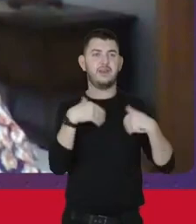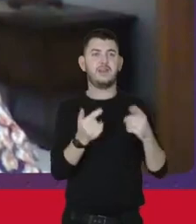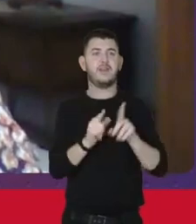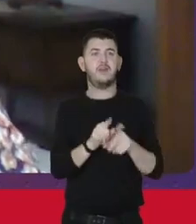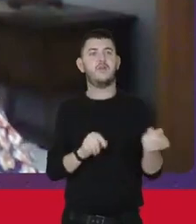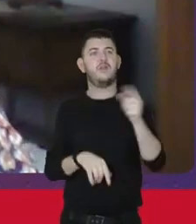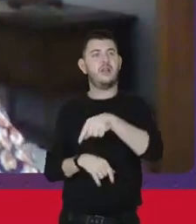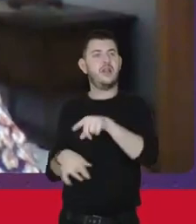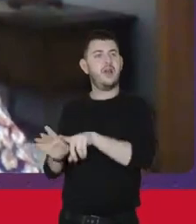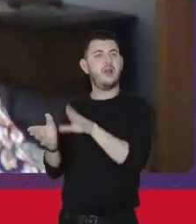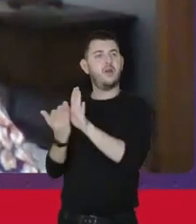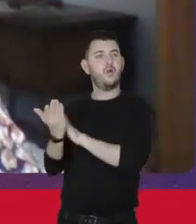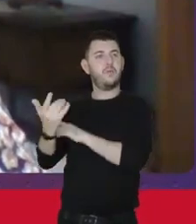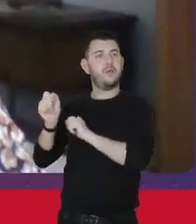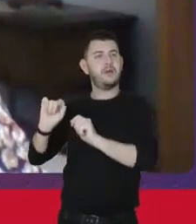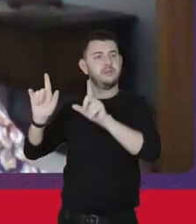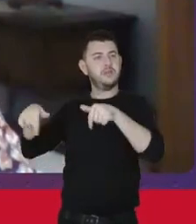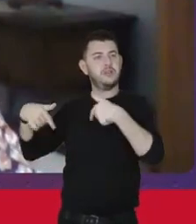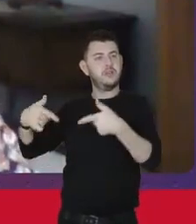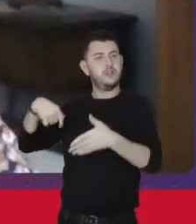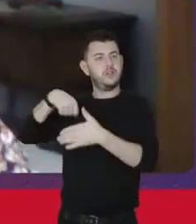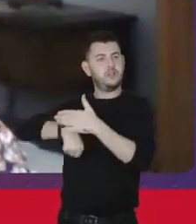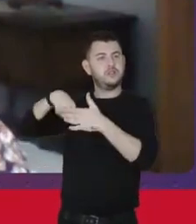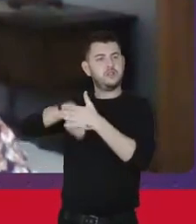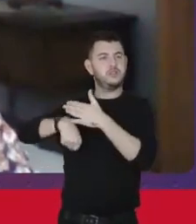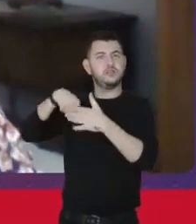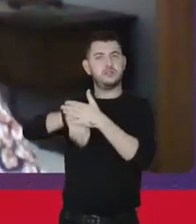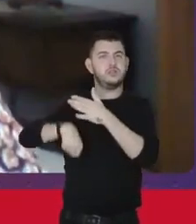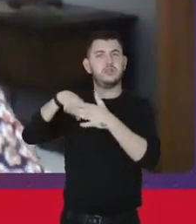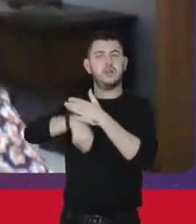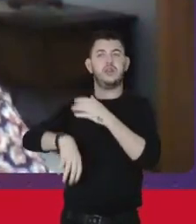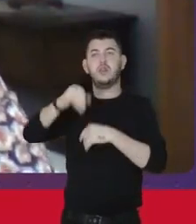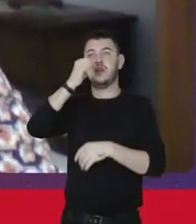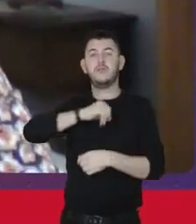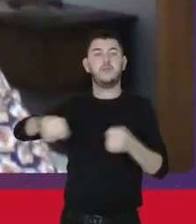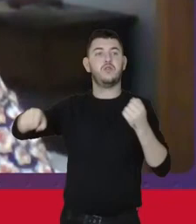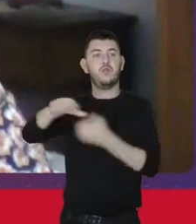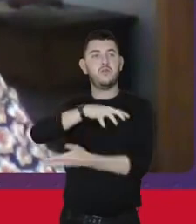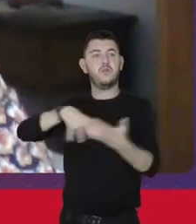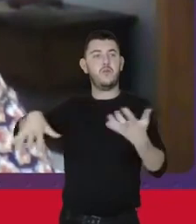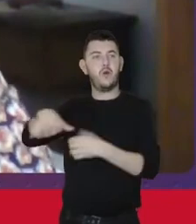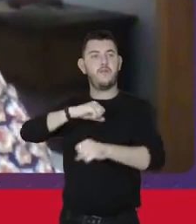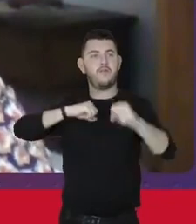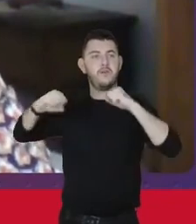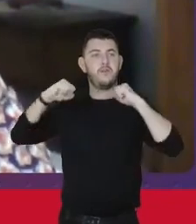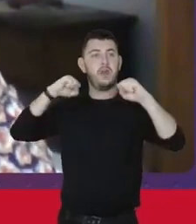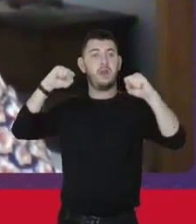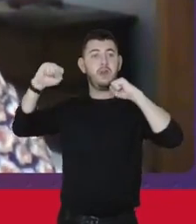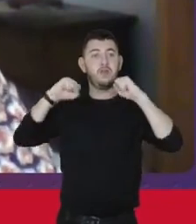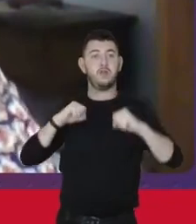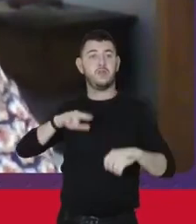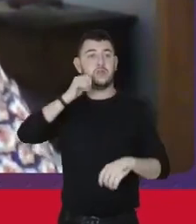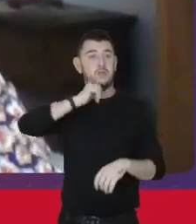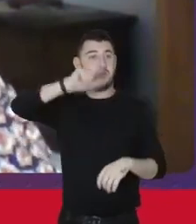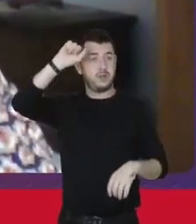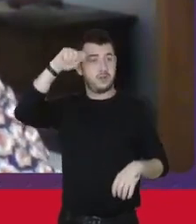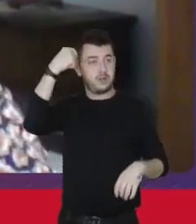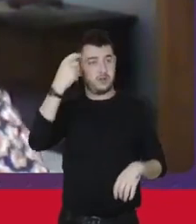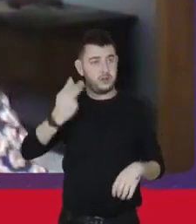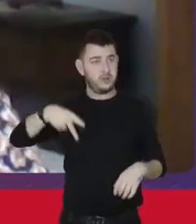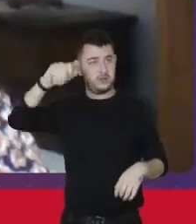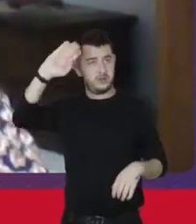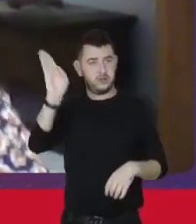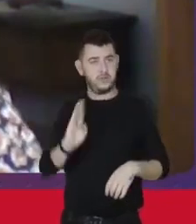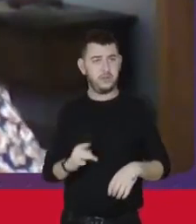de resistência, a exemplo do movimento de mulheres negras, né, que no Brasil tem uma